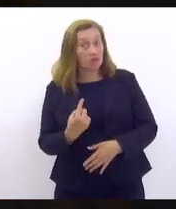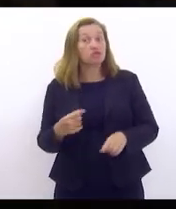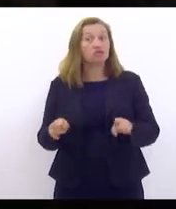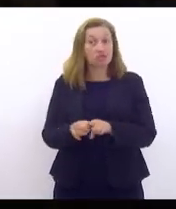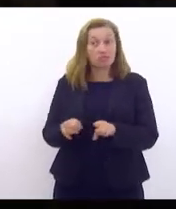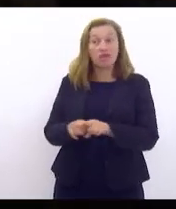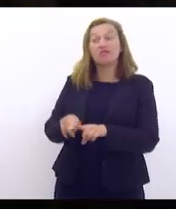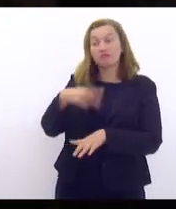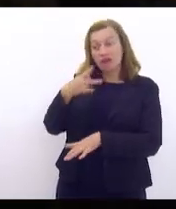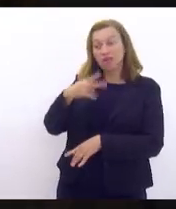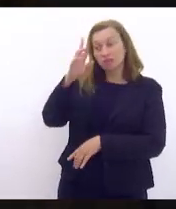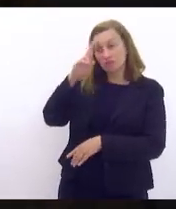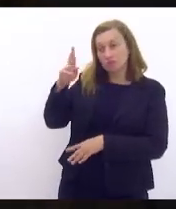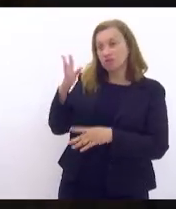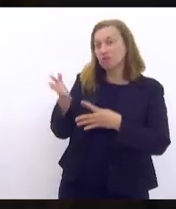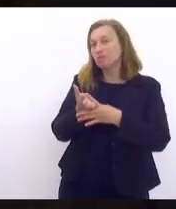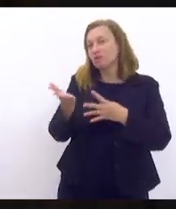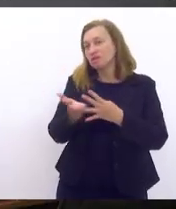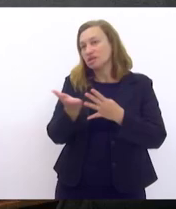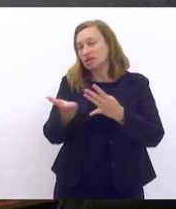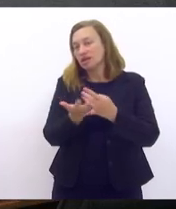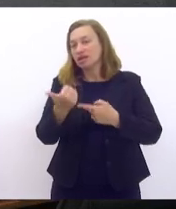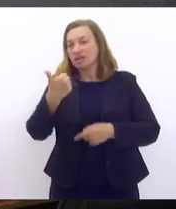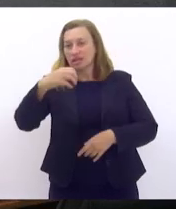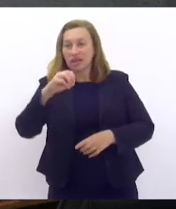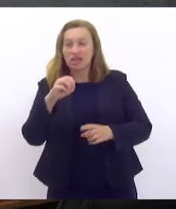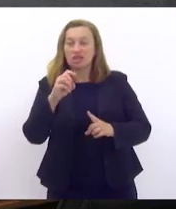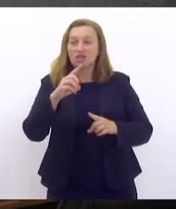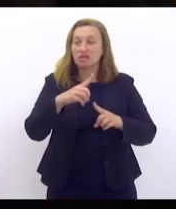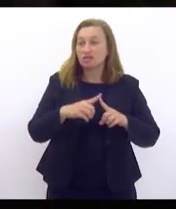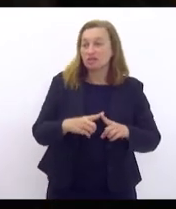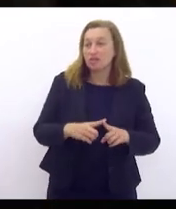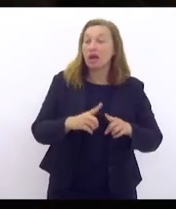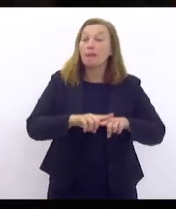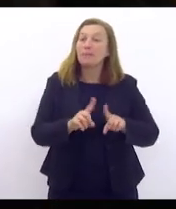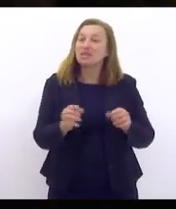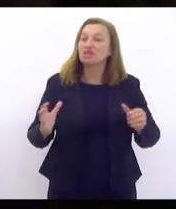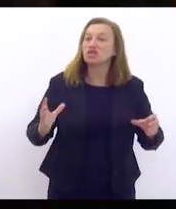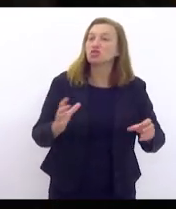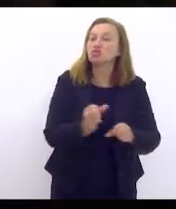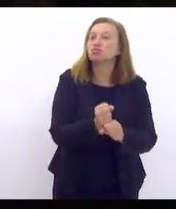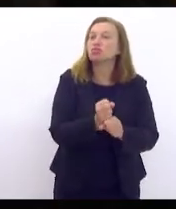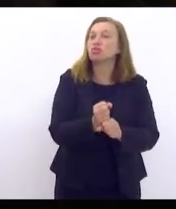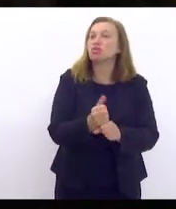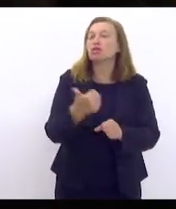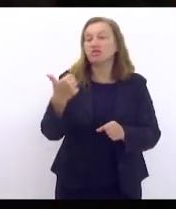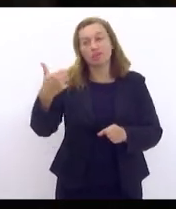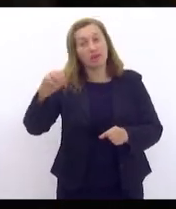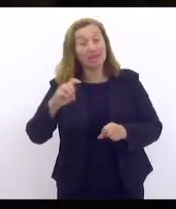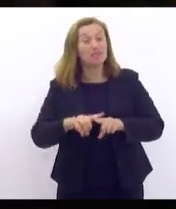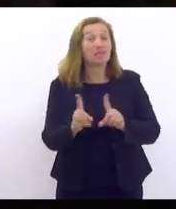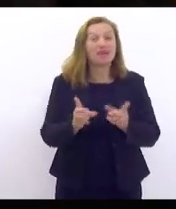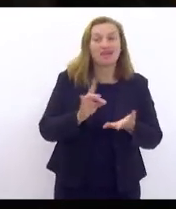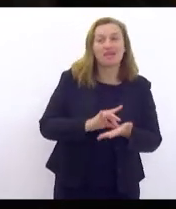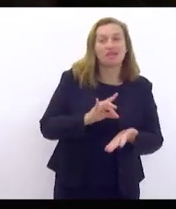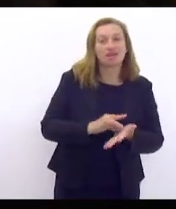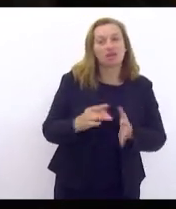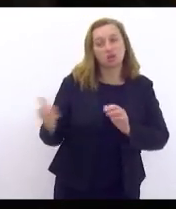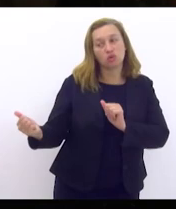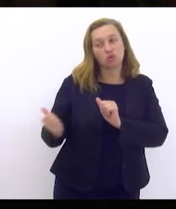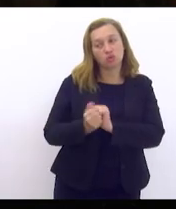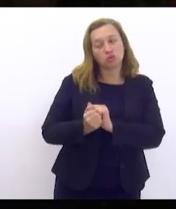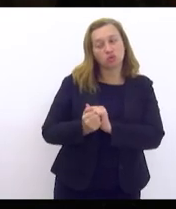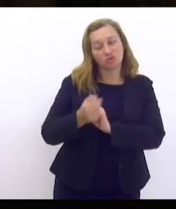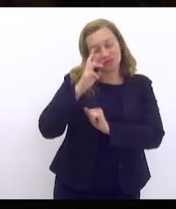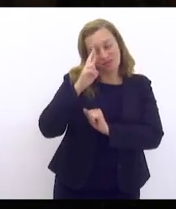né com o parcelamento para 10 vezes a gente juntou e foi para 10 mas na verdade eu me associei